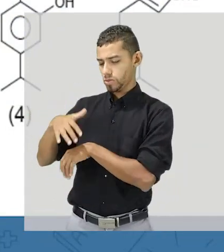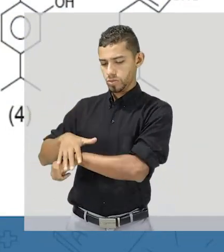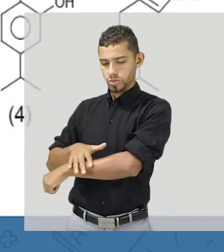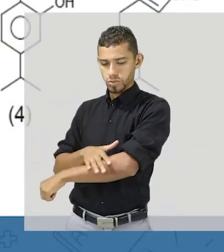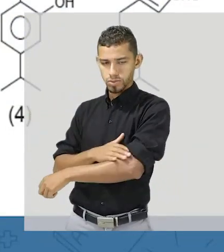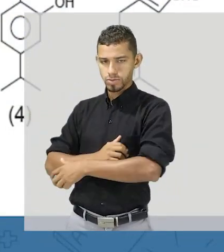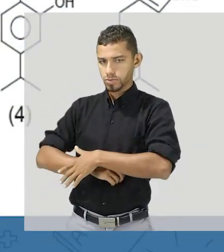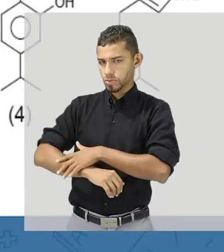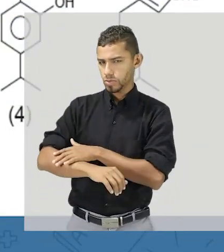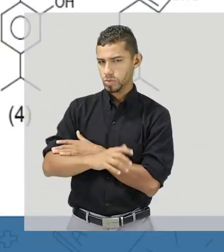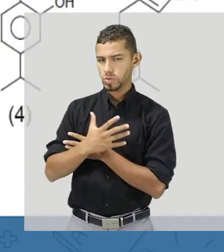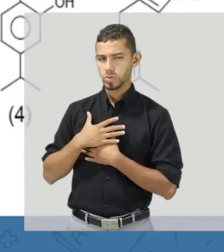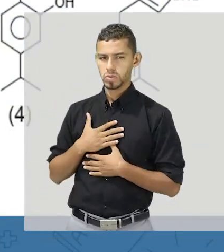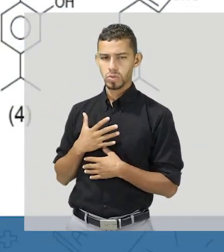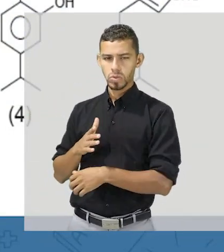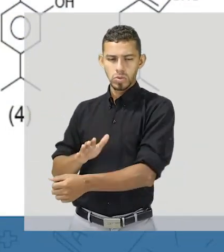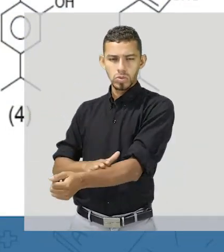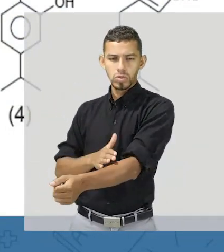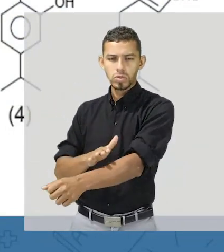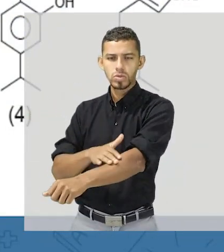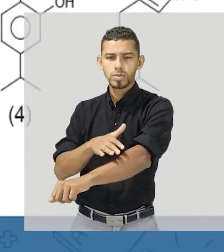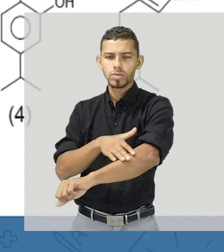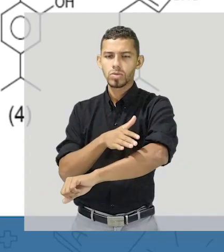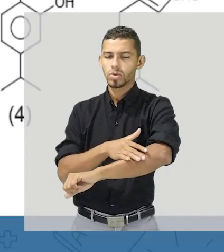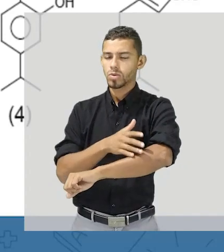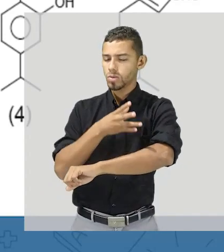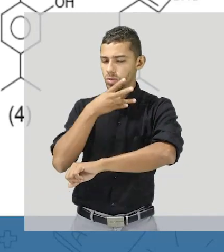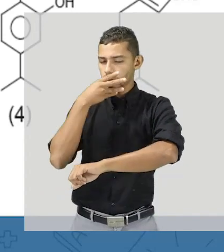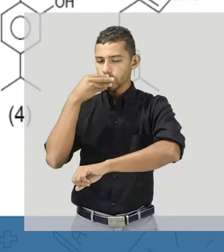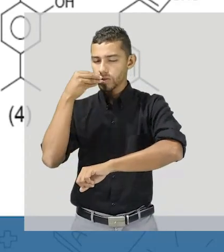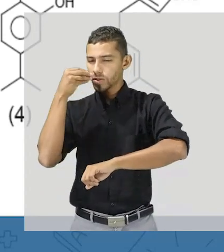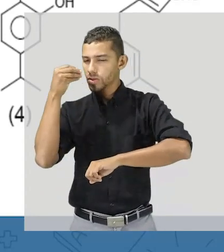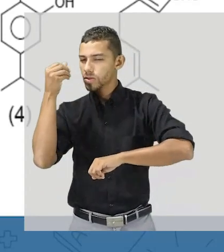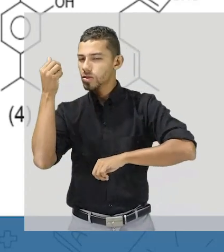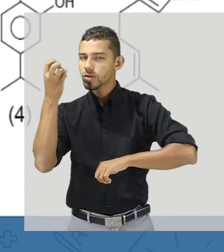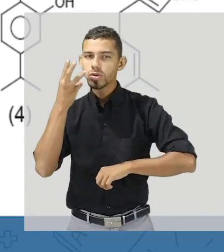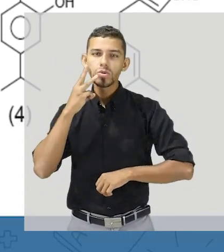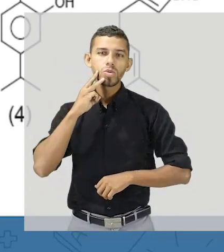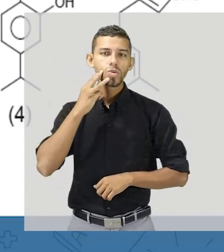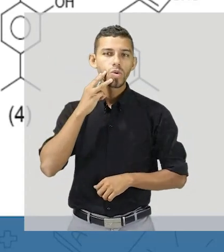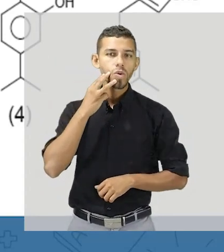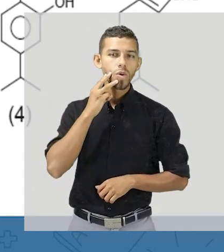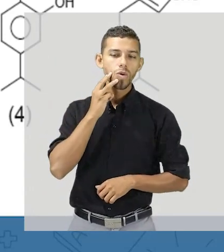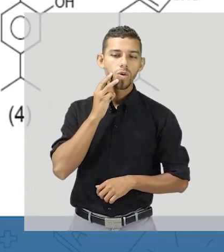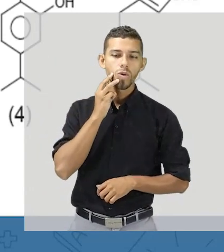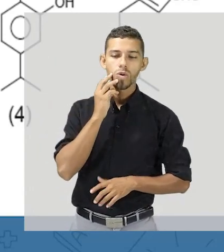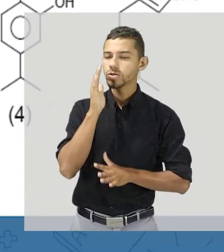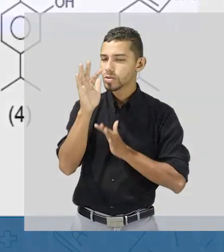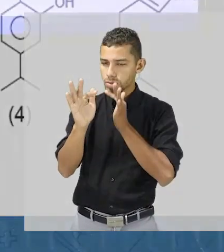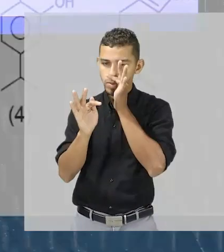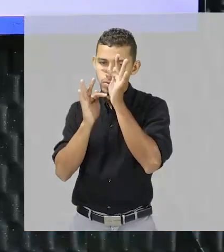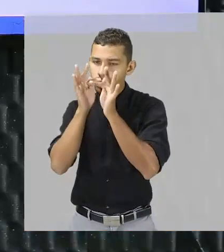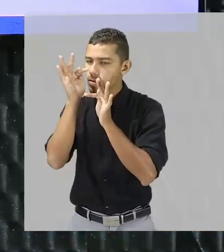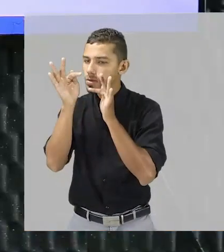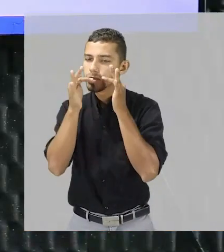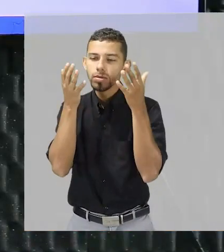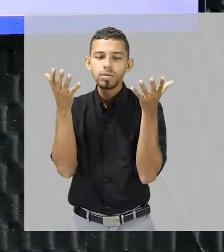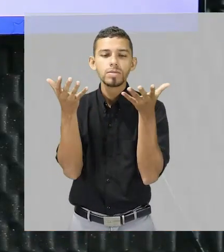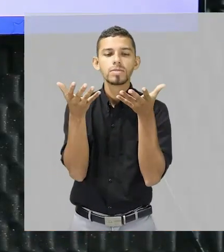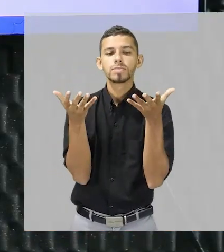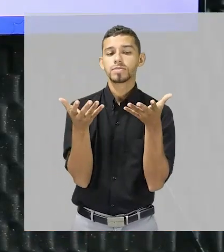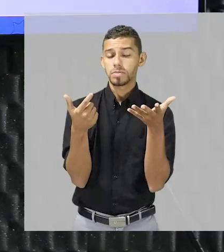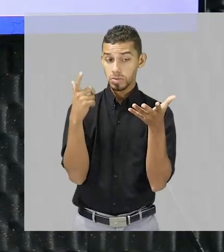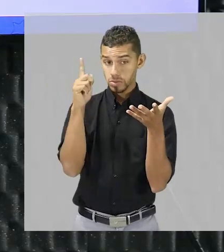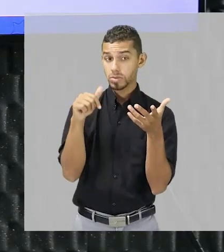essenciais e quer produzir um creme com fragrância de rosas. O principal componente do óleo de rosas tem